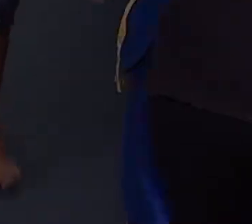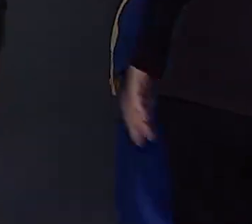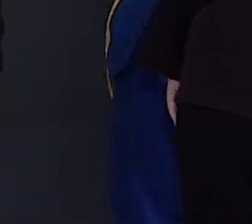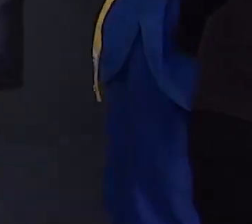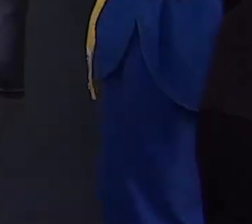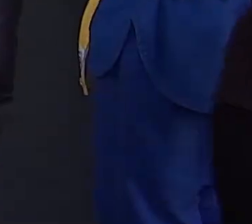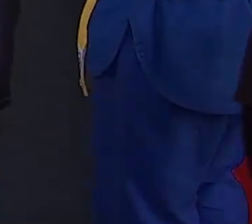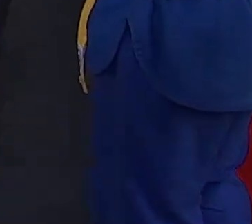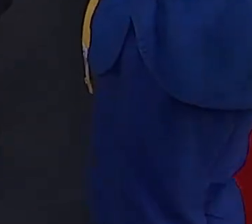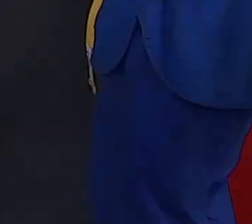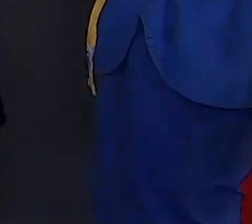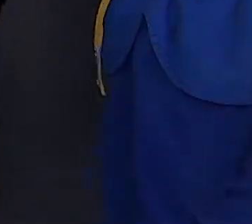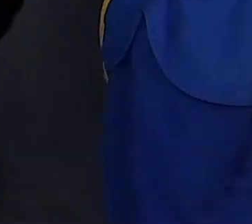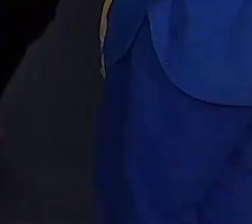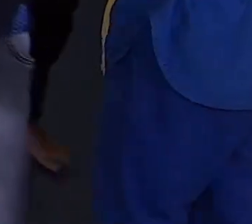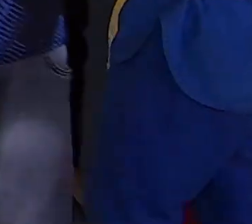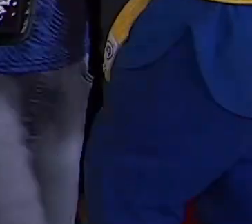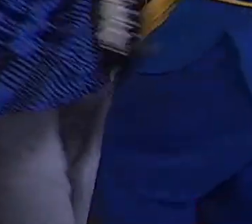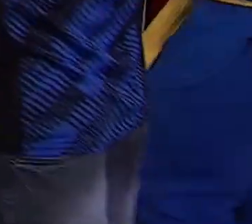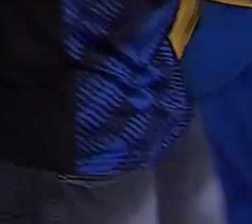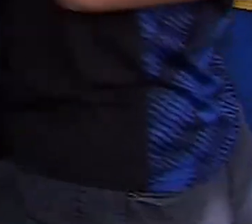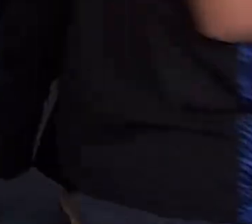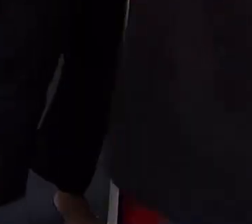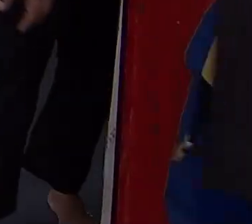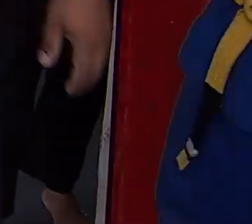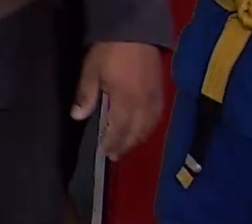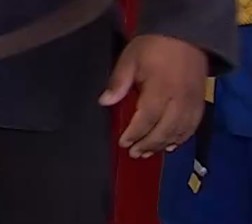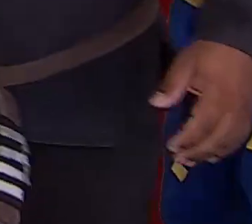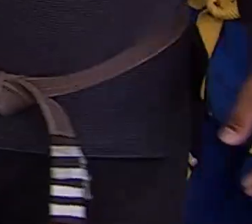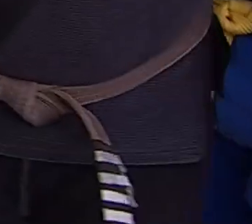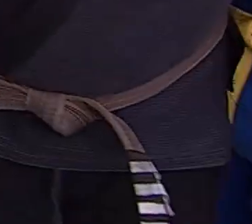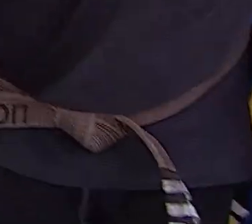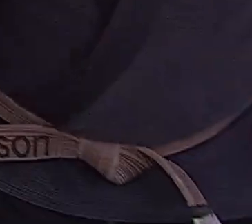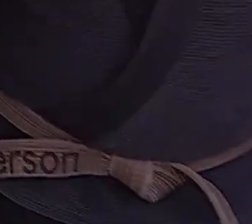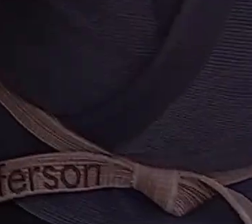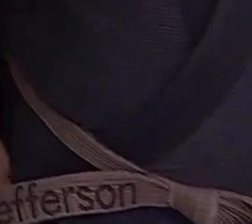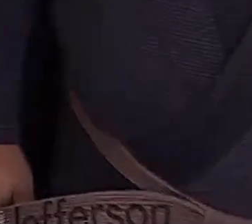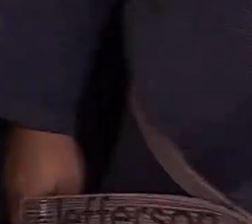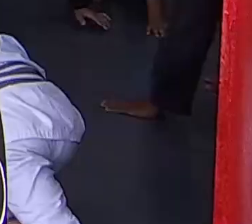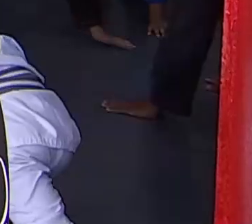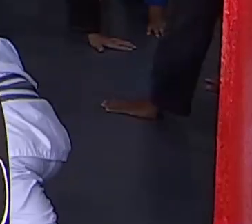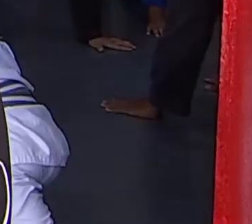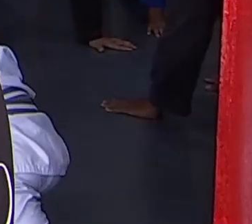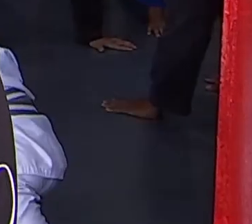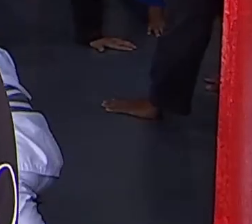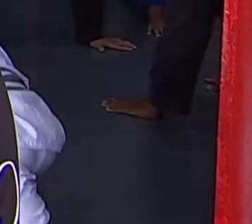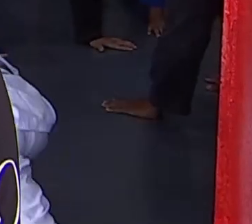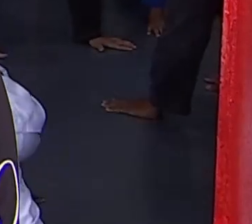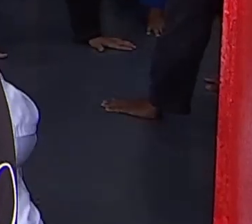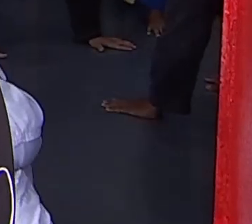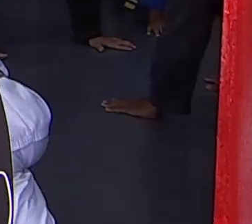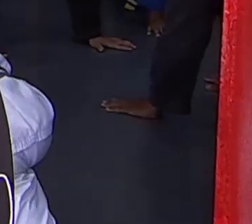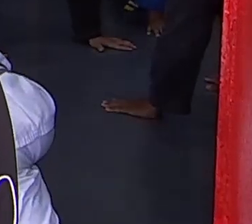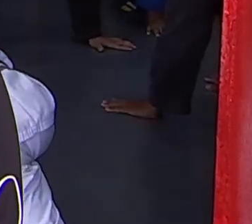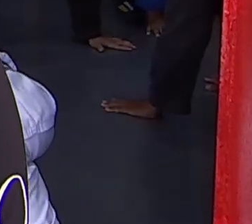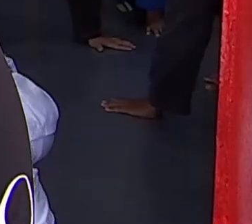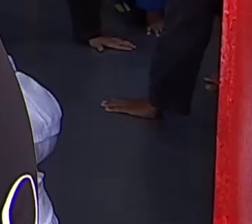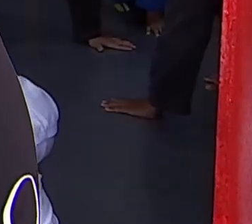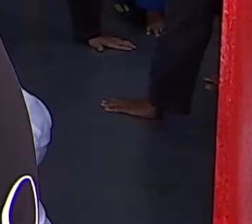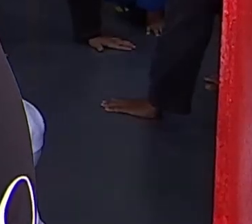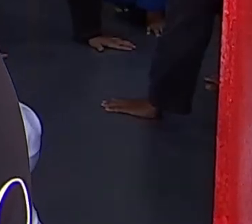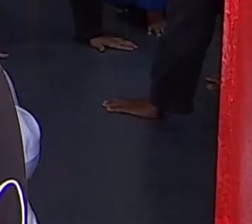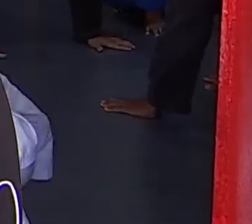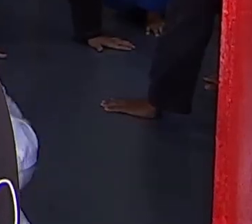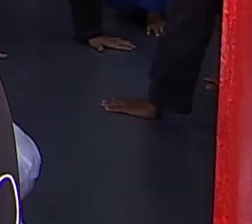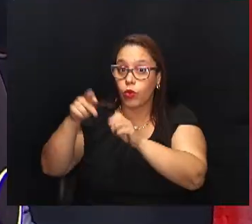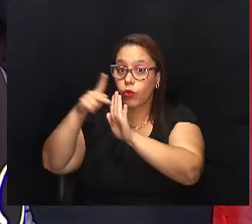sou surda, parcial, oralizada, bilíngue. Bem-vindos! Raeli, há quanto tempo você atua aqui